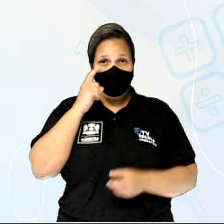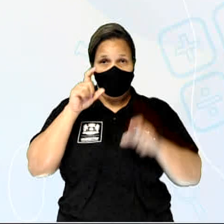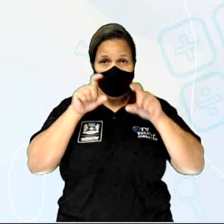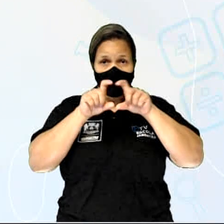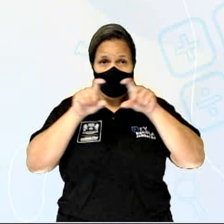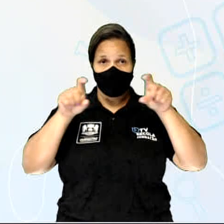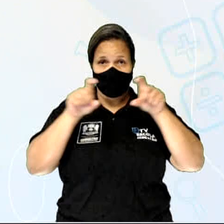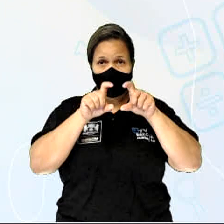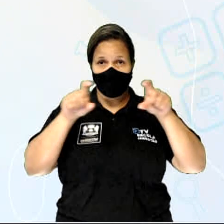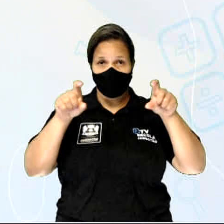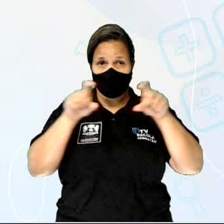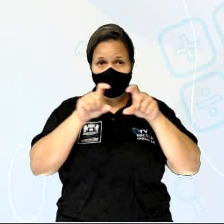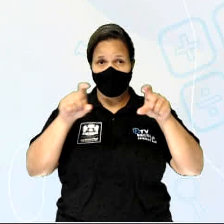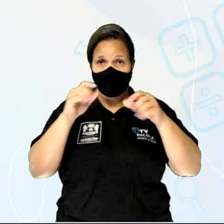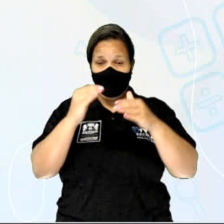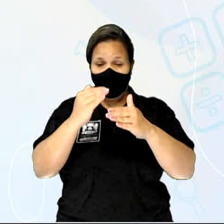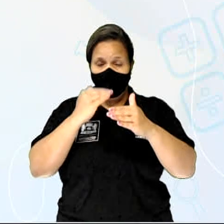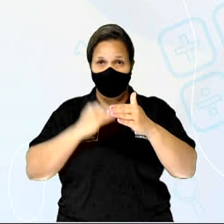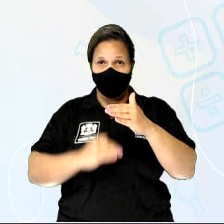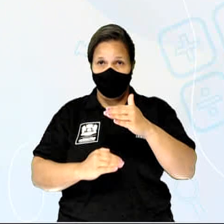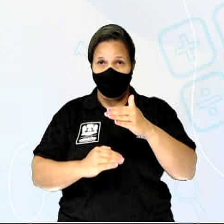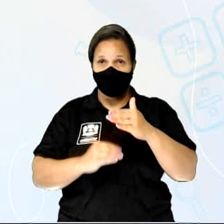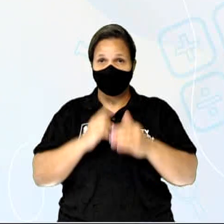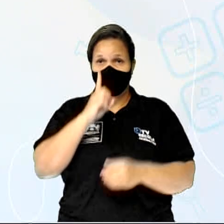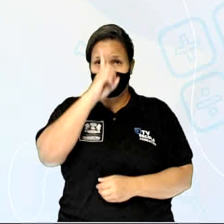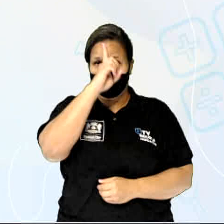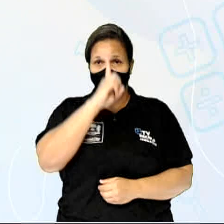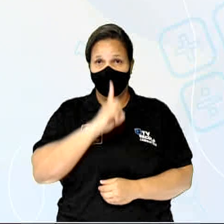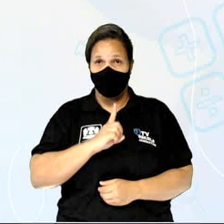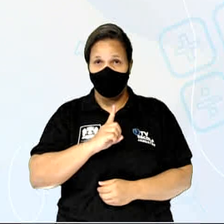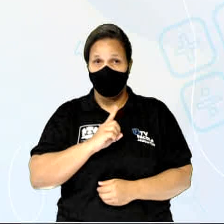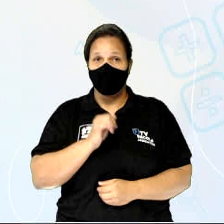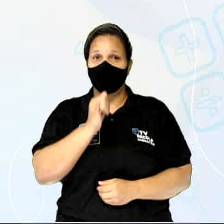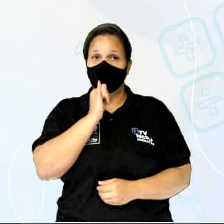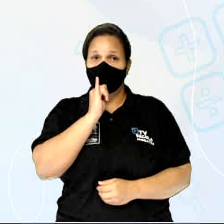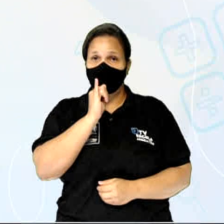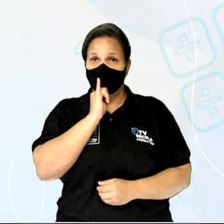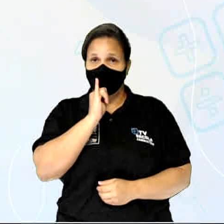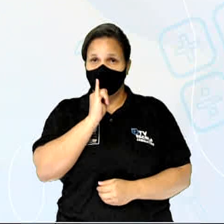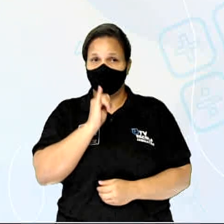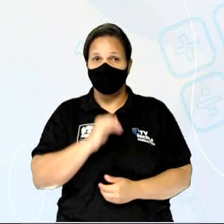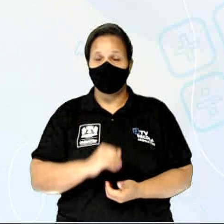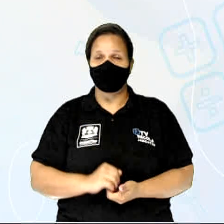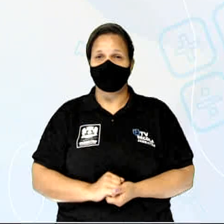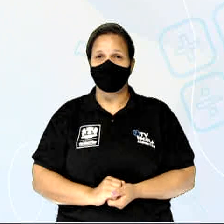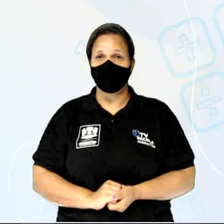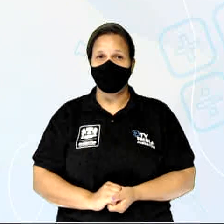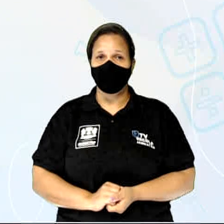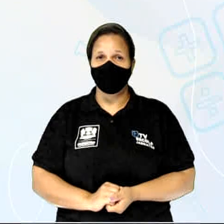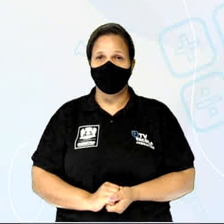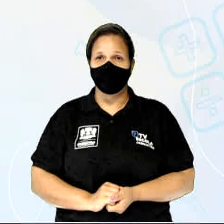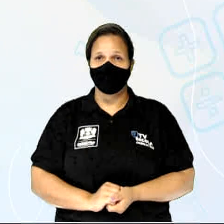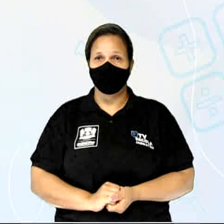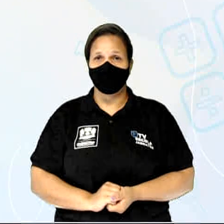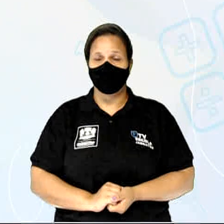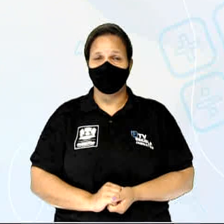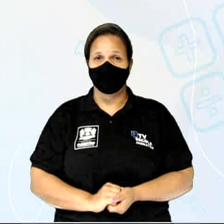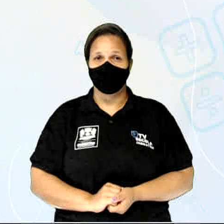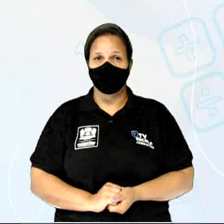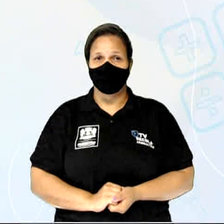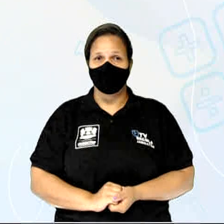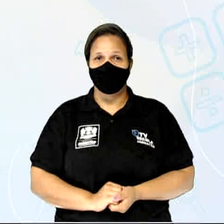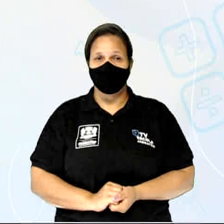frase abaixo, que é o nosso exemplo, né? If I need help with the cake,